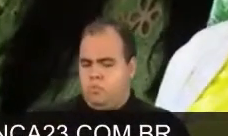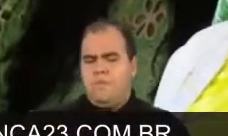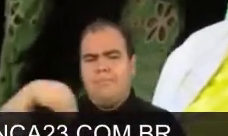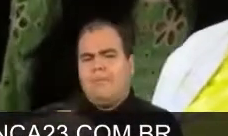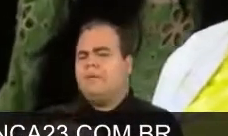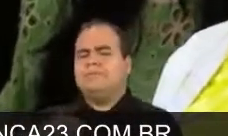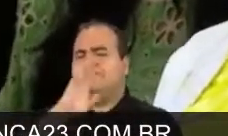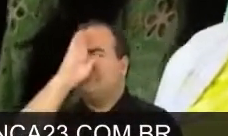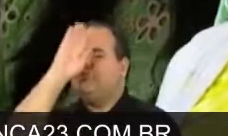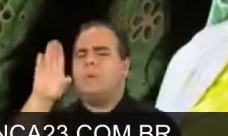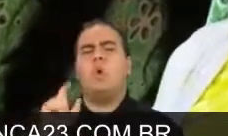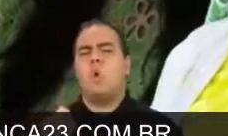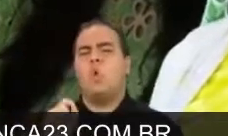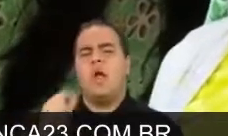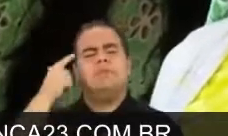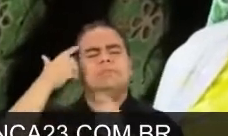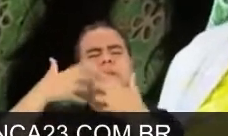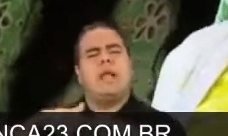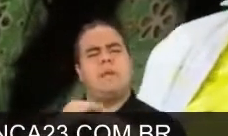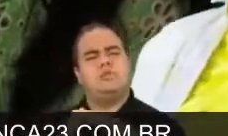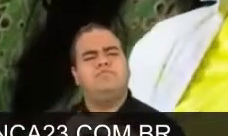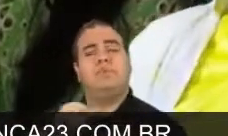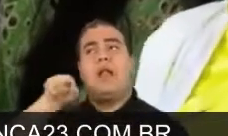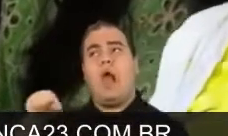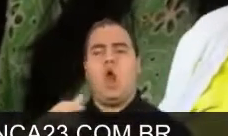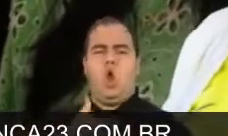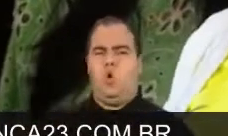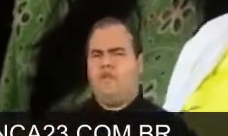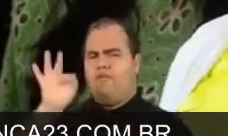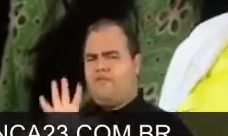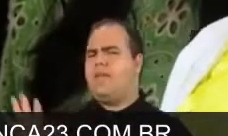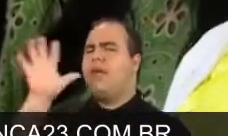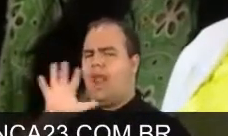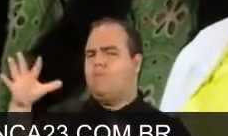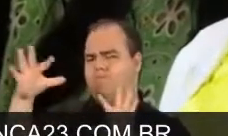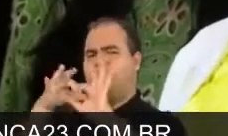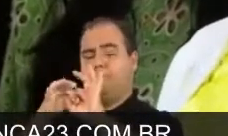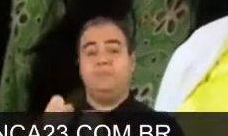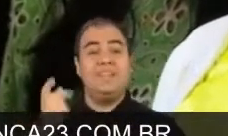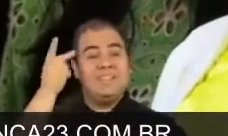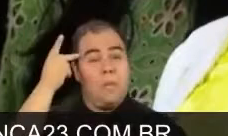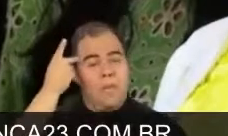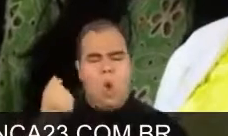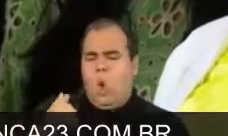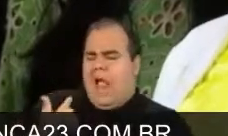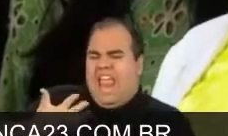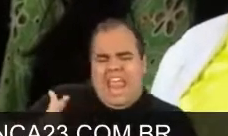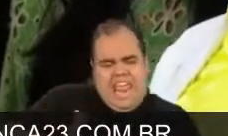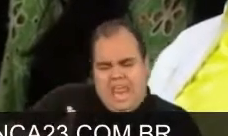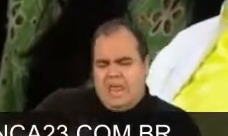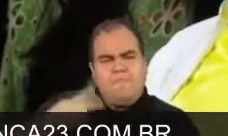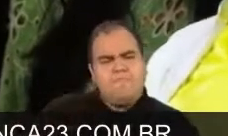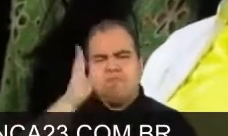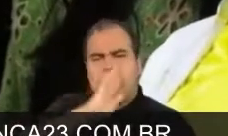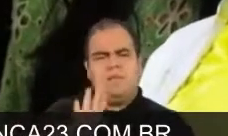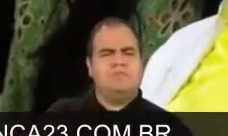ser fundamental o alinhamento e entendimento com o governo federal. São Paulo é o estado mais rico do Brasil, é um estado importante. Eu tenho